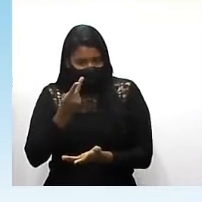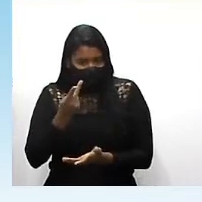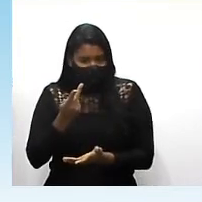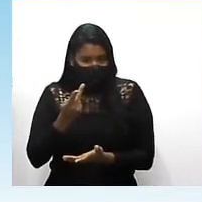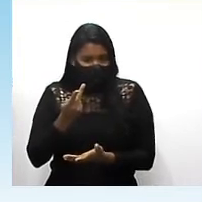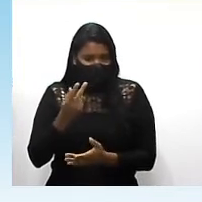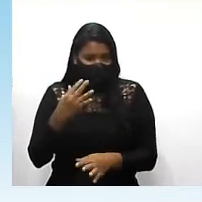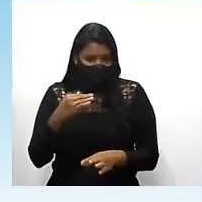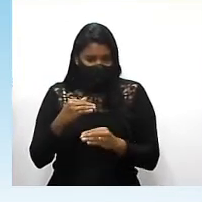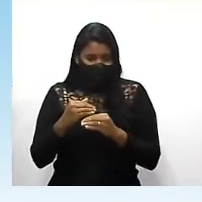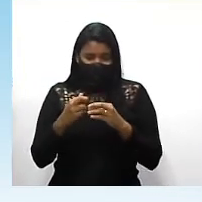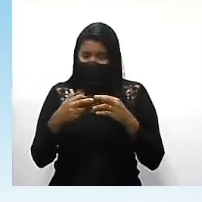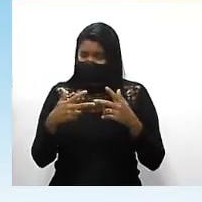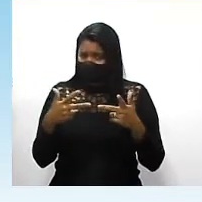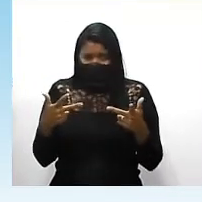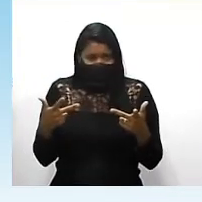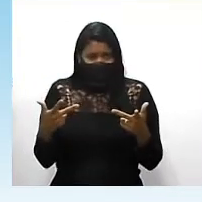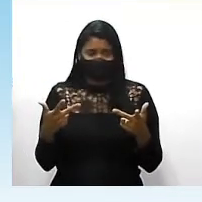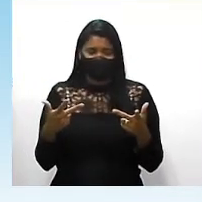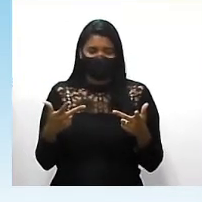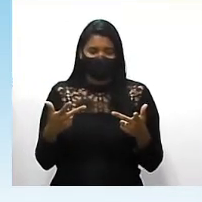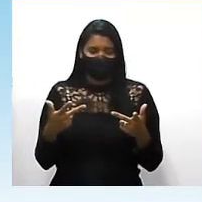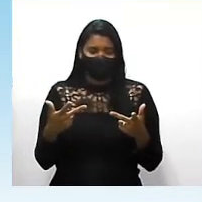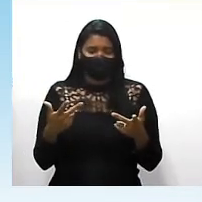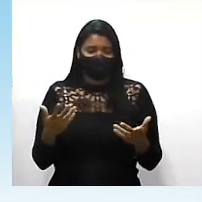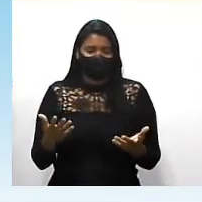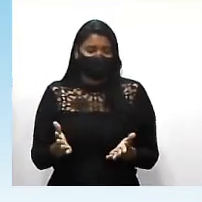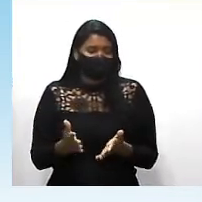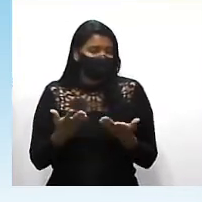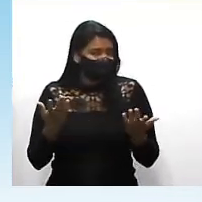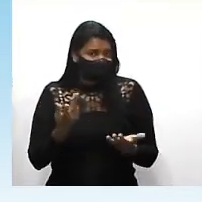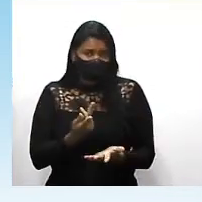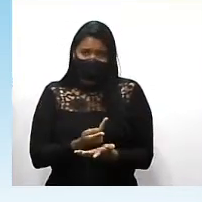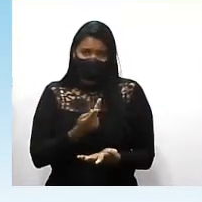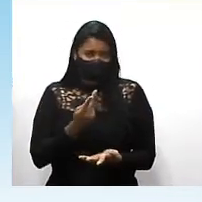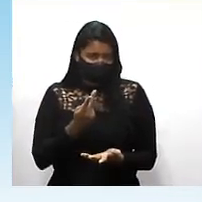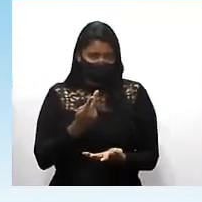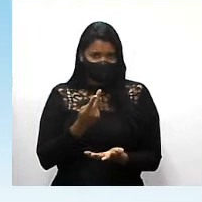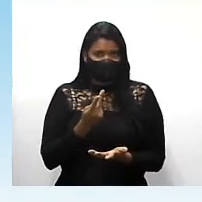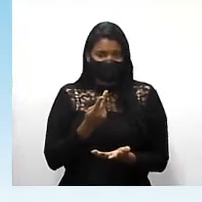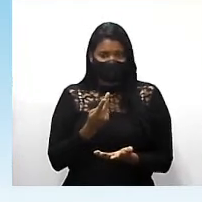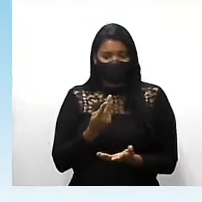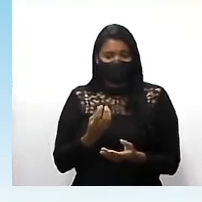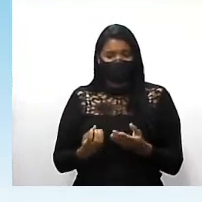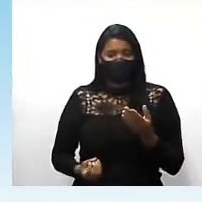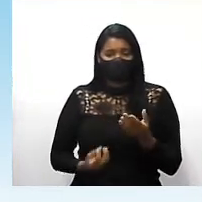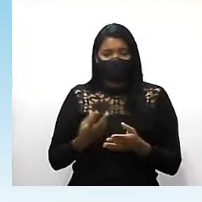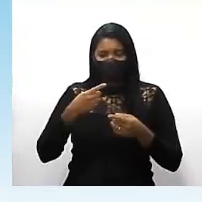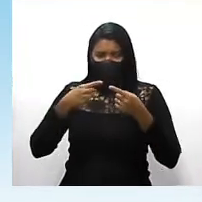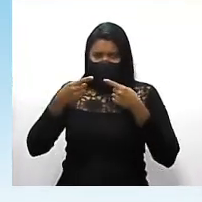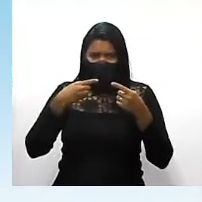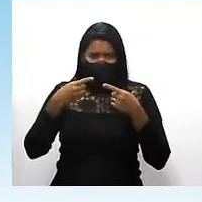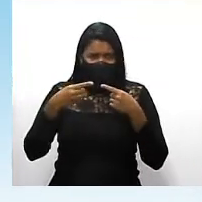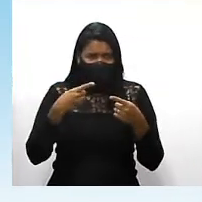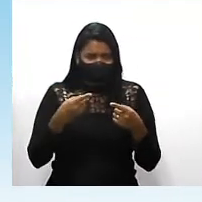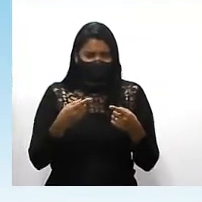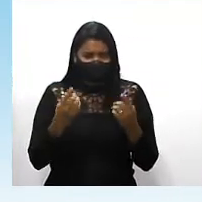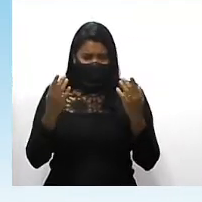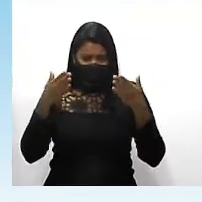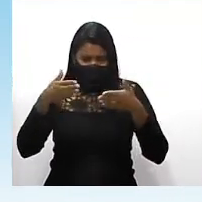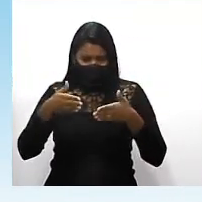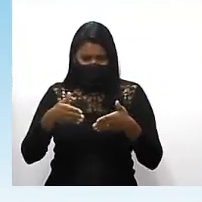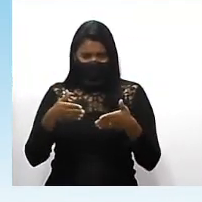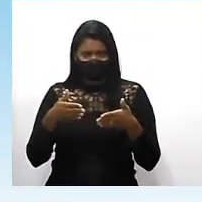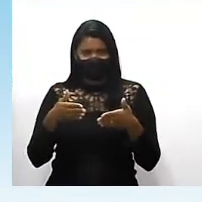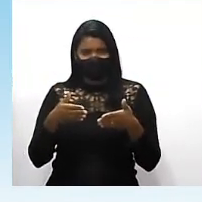emergem vários eventos, né, ou vários acontecimentos que nos levam a discussões voltadas